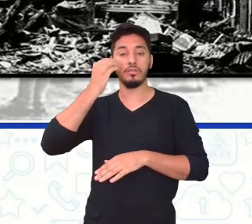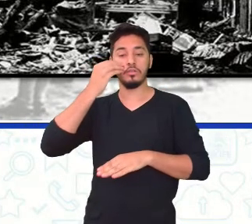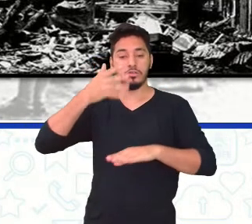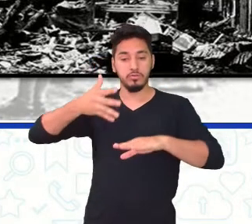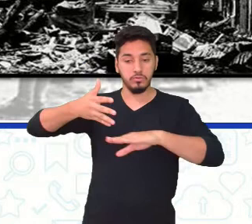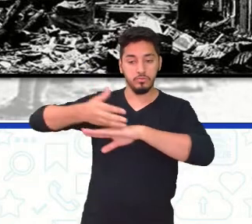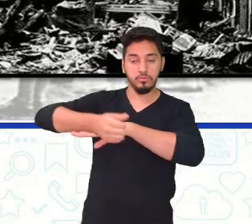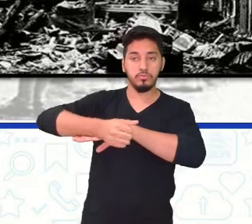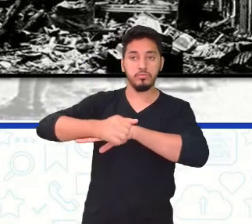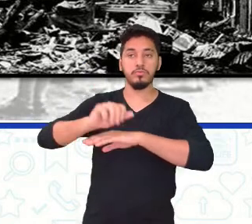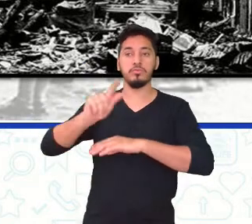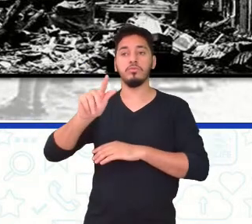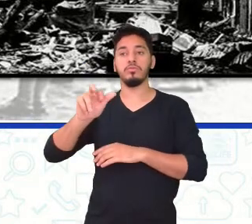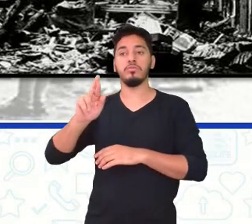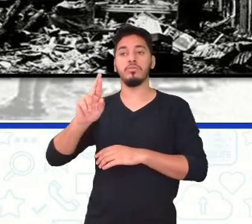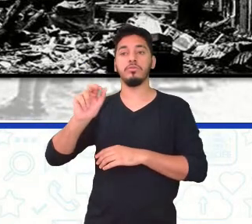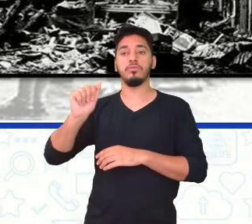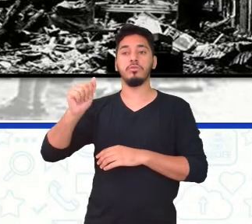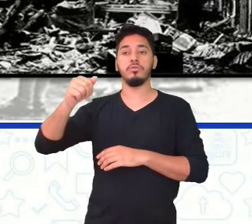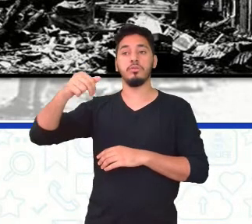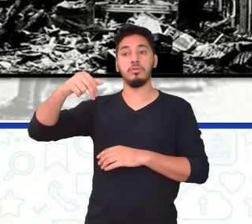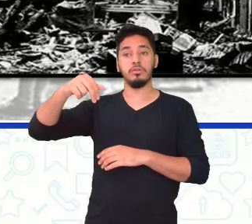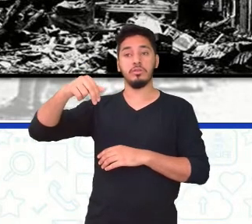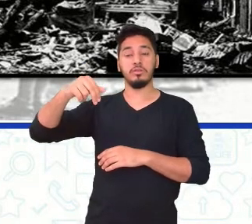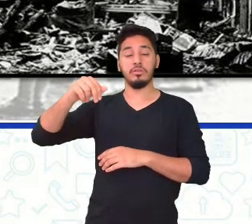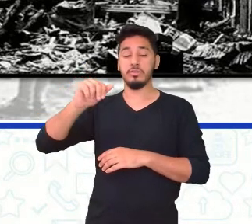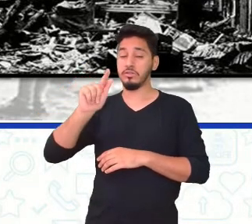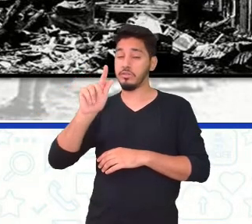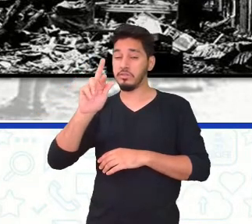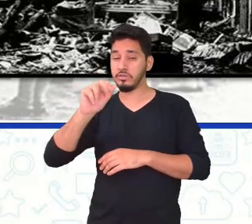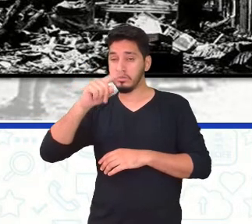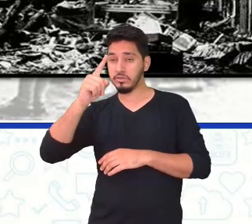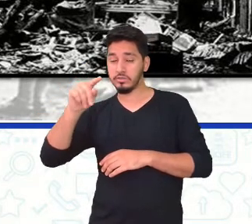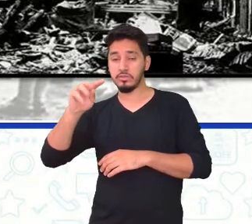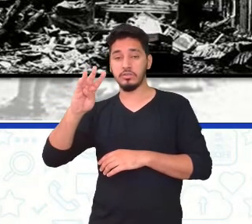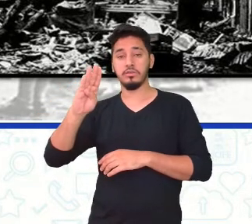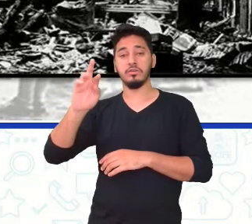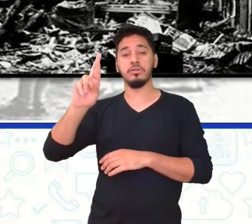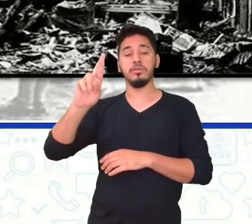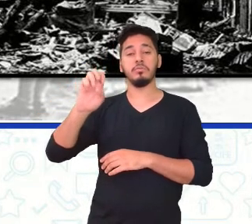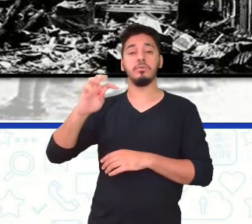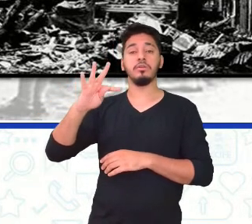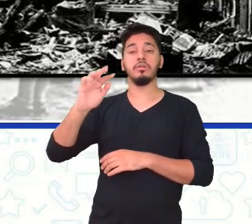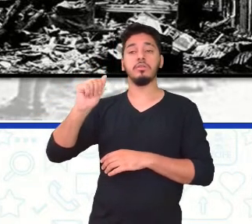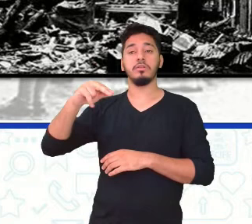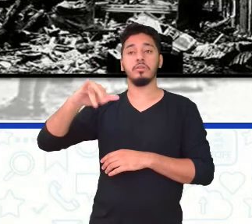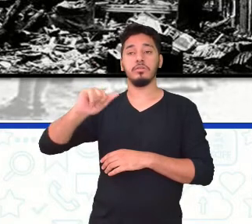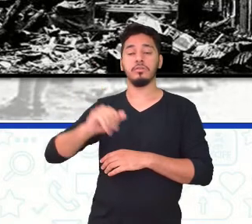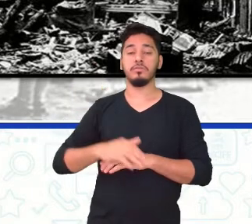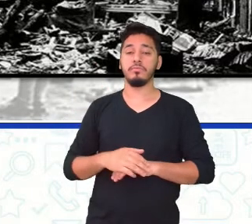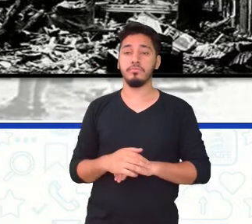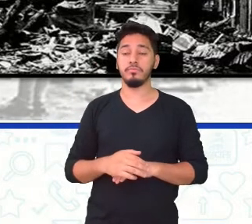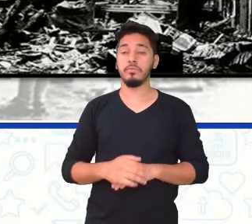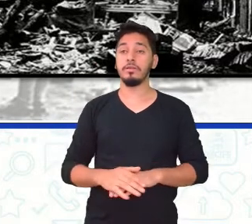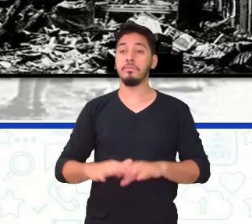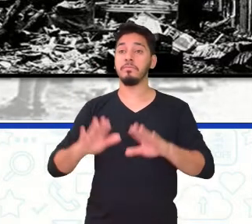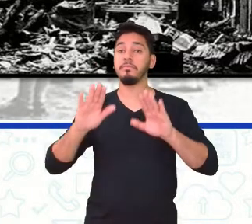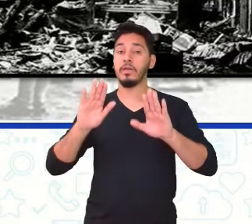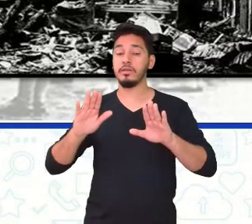a Grã-Bretanha, né, pelas forças alemãs em 1940, mas